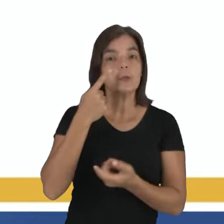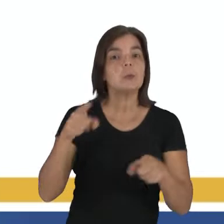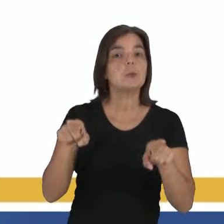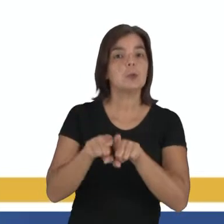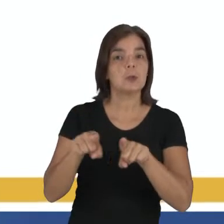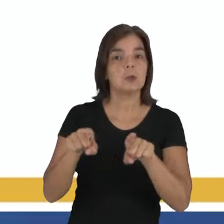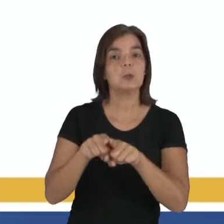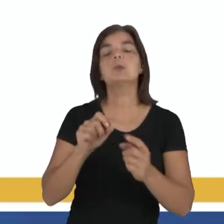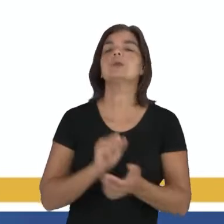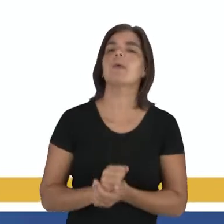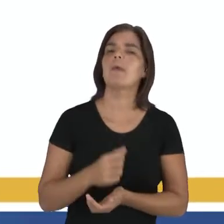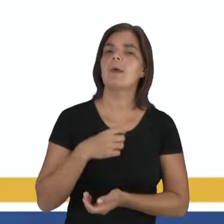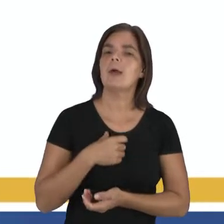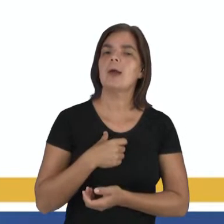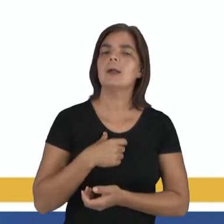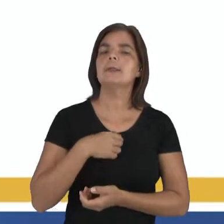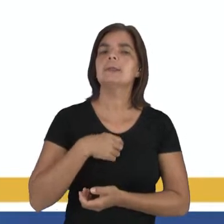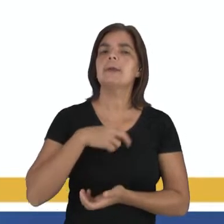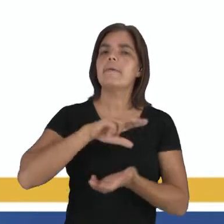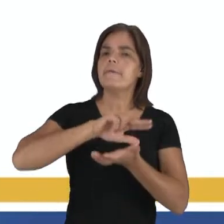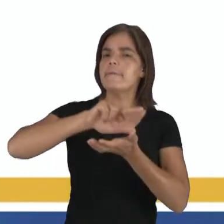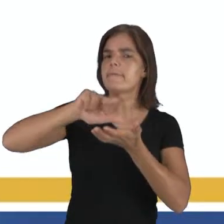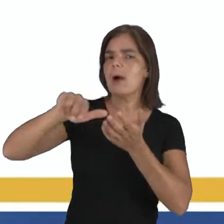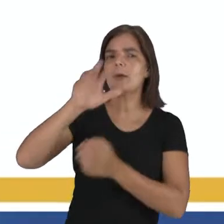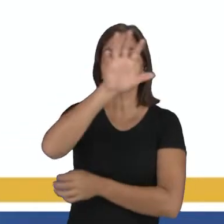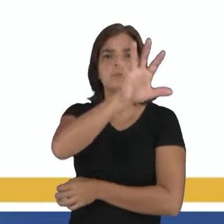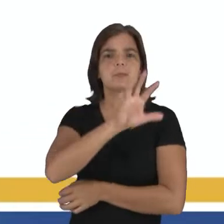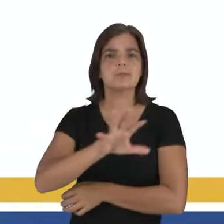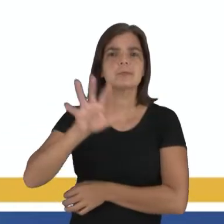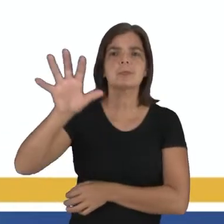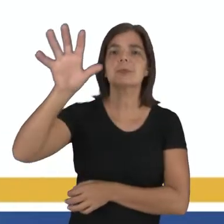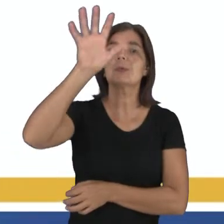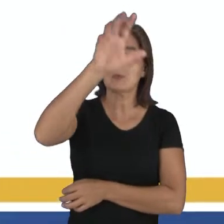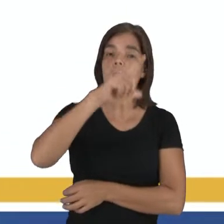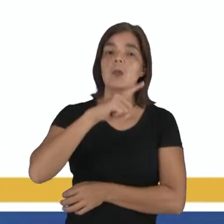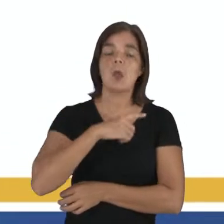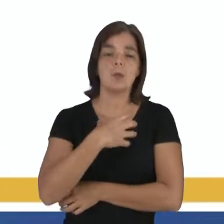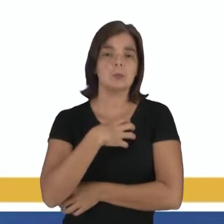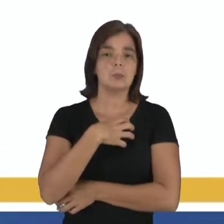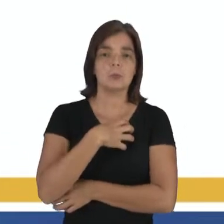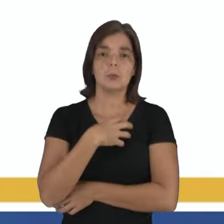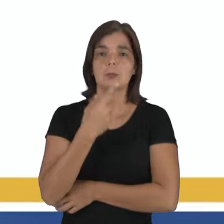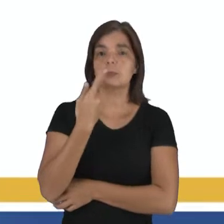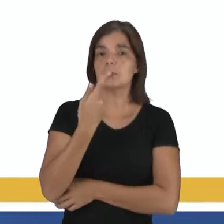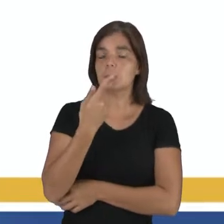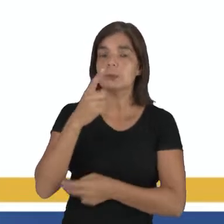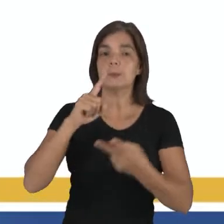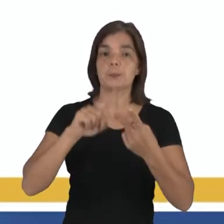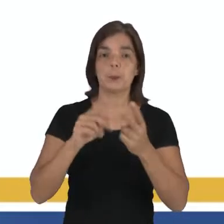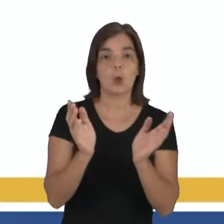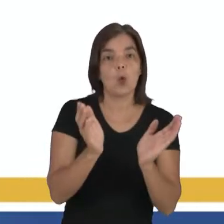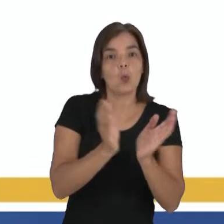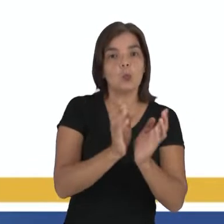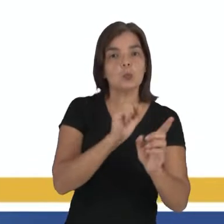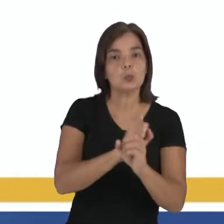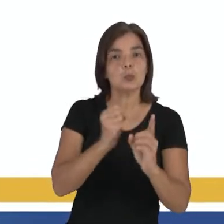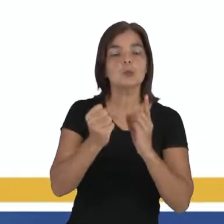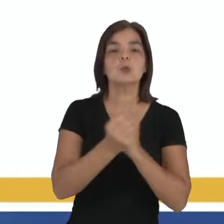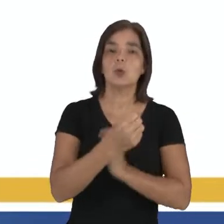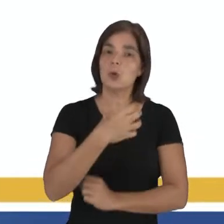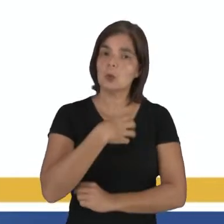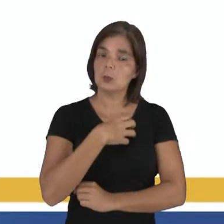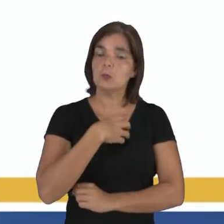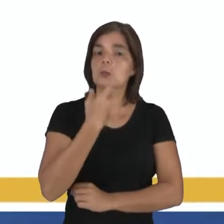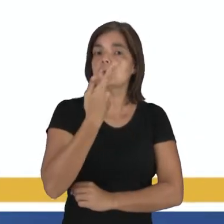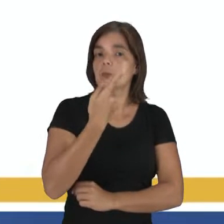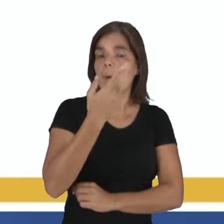vimos, nós temos várias regiões e cada região tem a sua maneira de falar, cada grupo social tem a sua